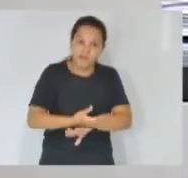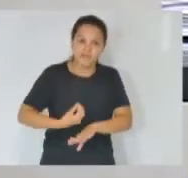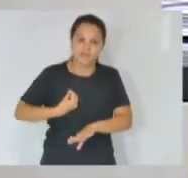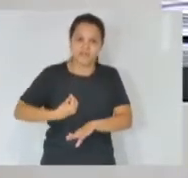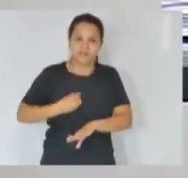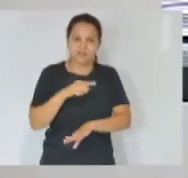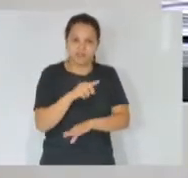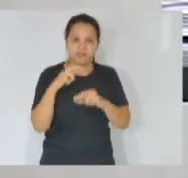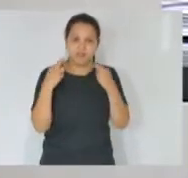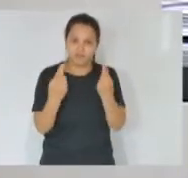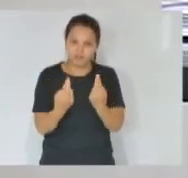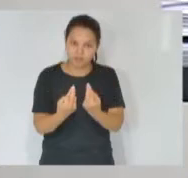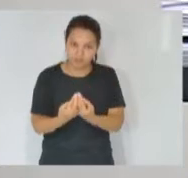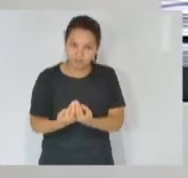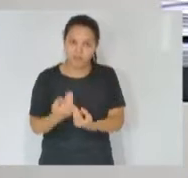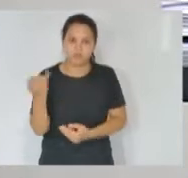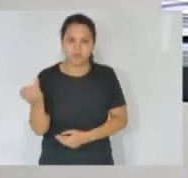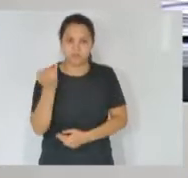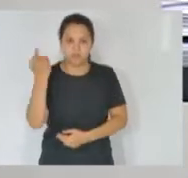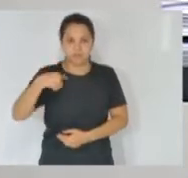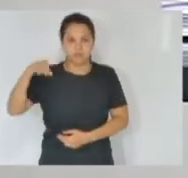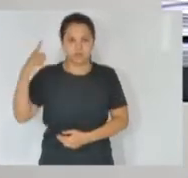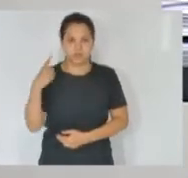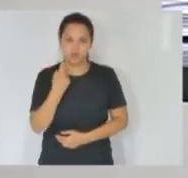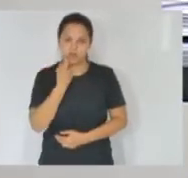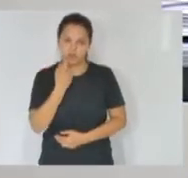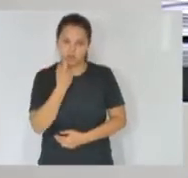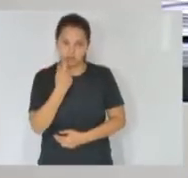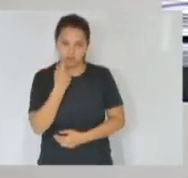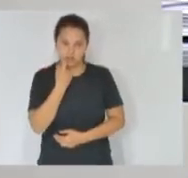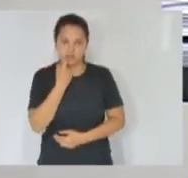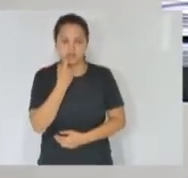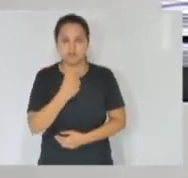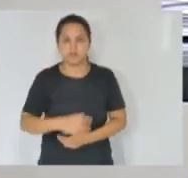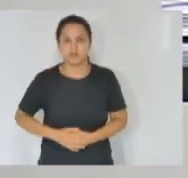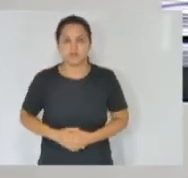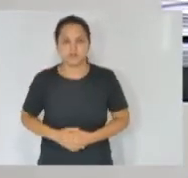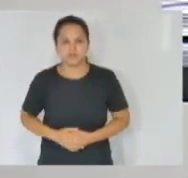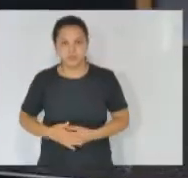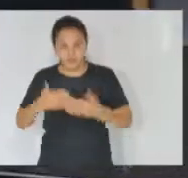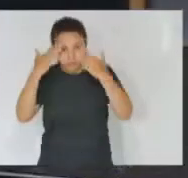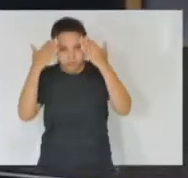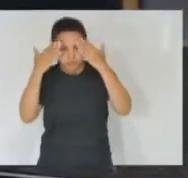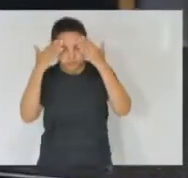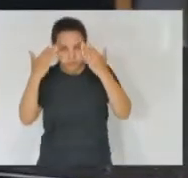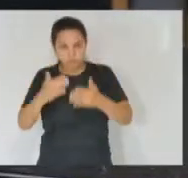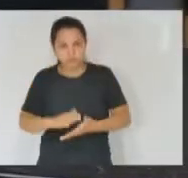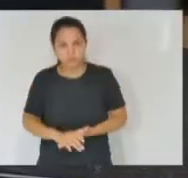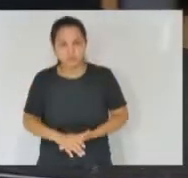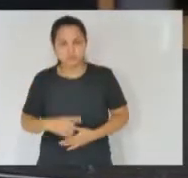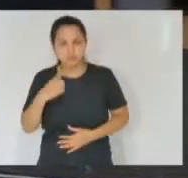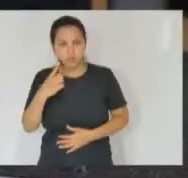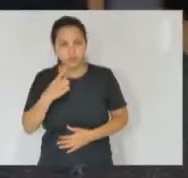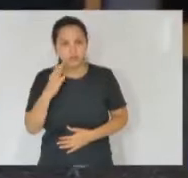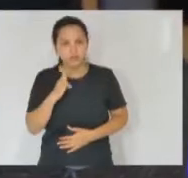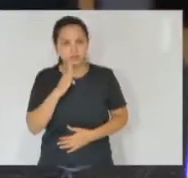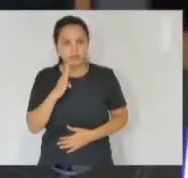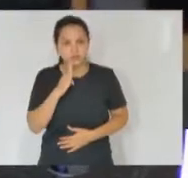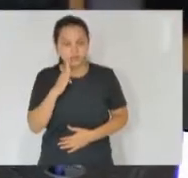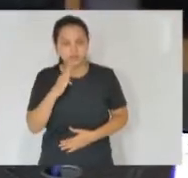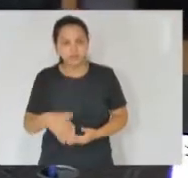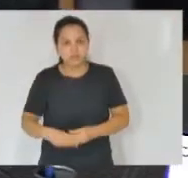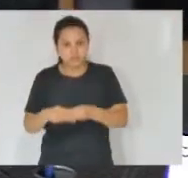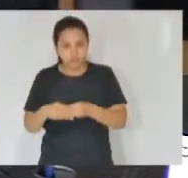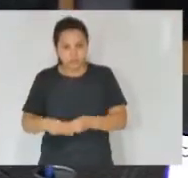que fizemos na última sexta-feira. Por favor, deputado José Milton. Deputado Berlanda, apenas lhe cumprimentar